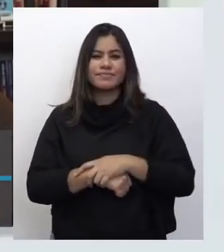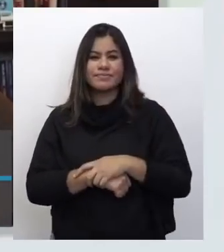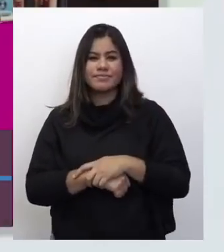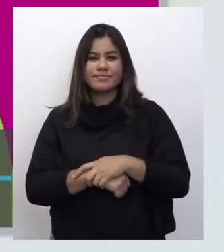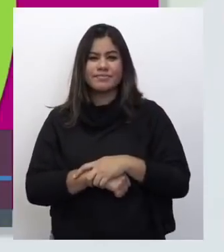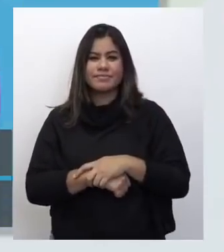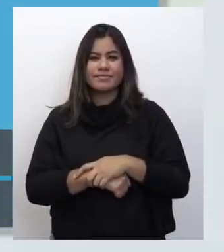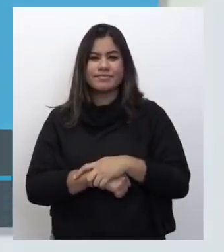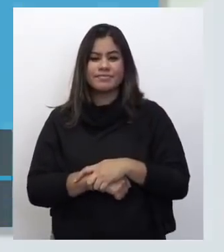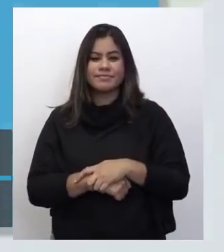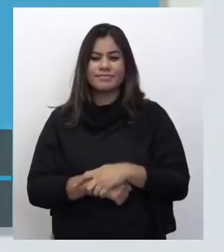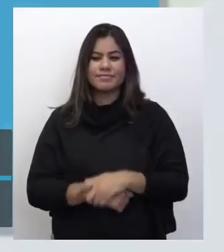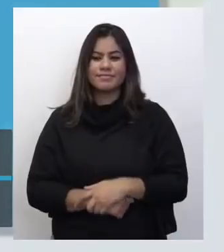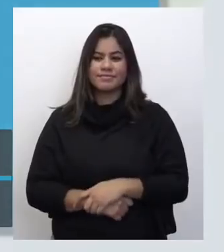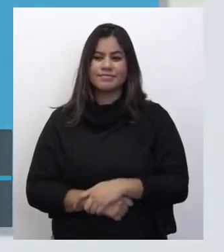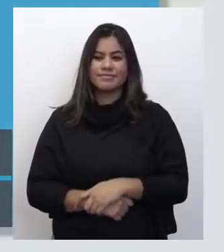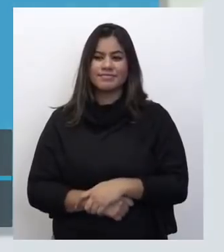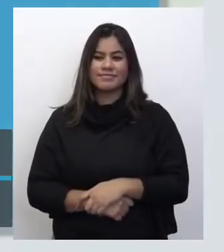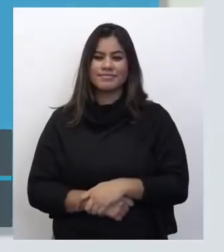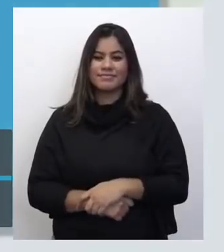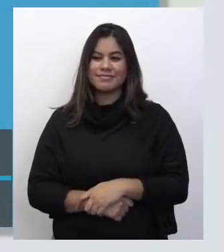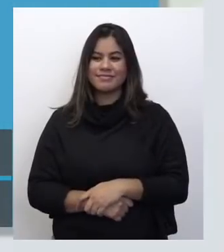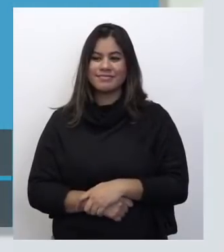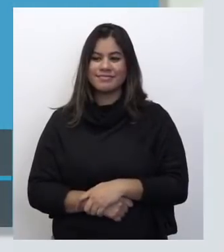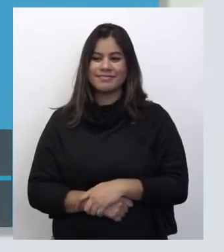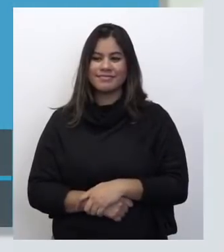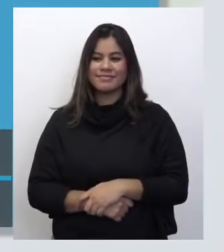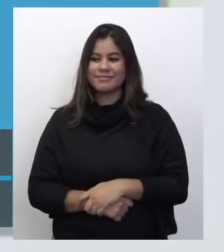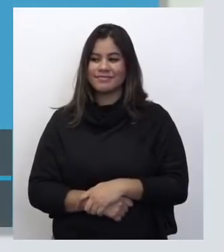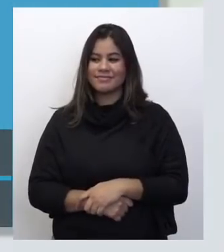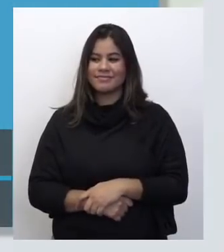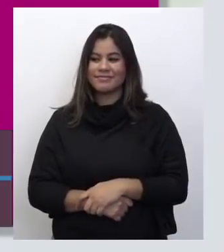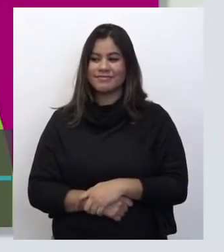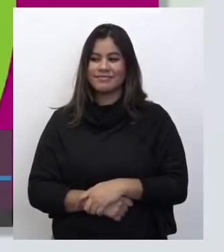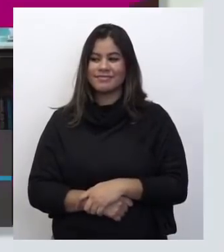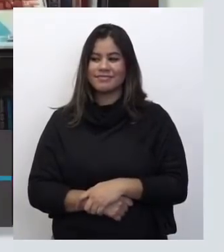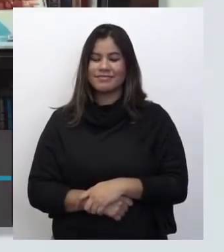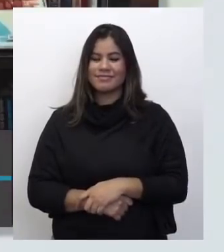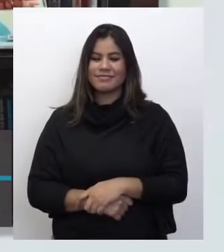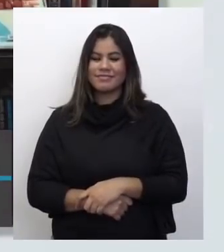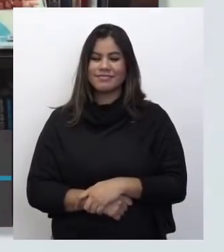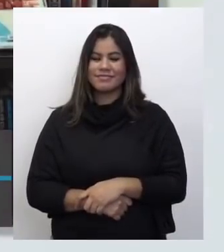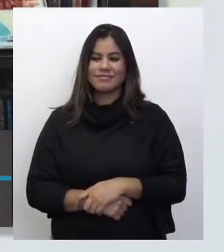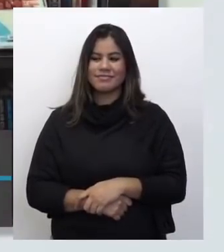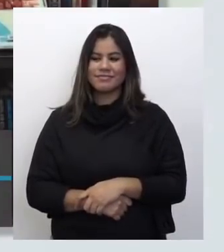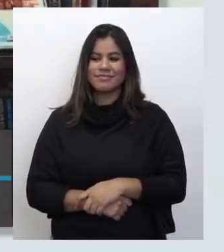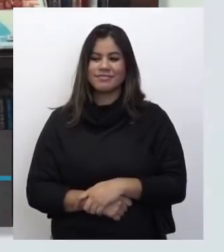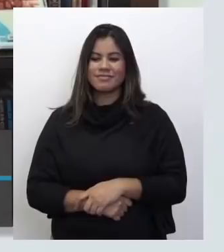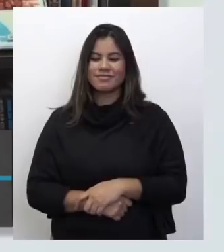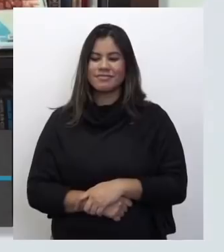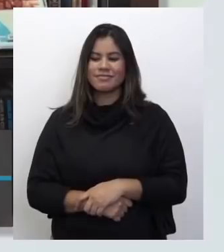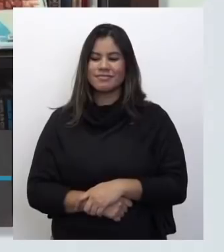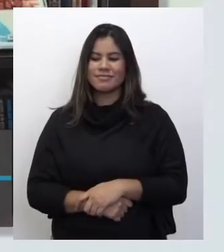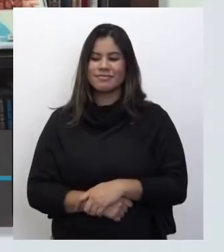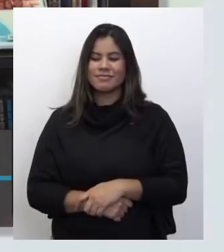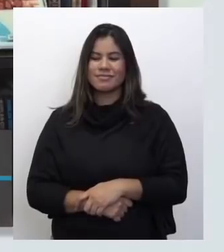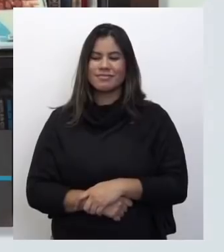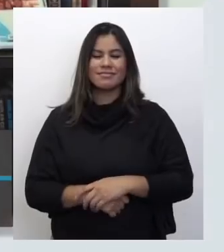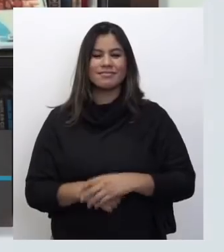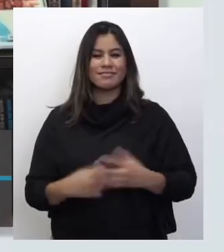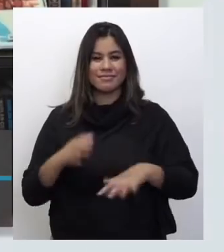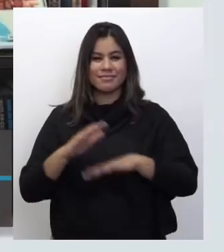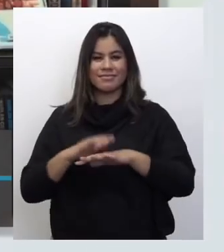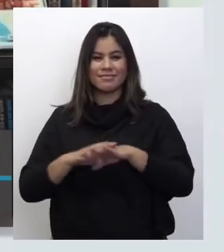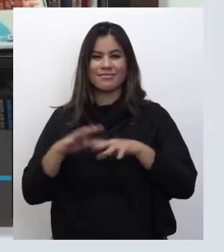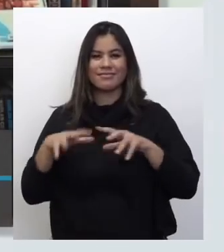pouquinho? Vamos colocar a mão na massa? Para isso,